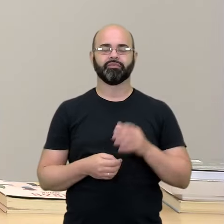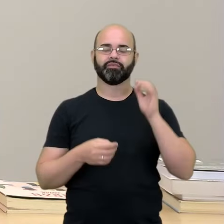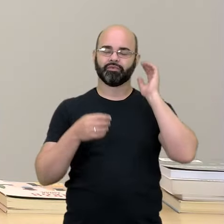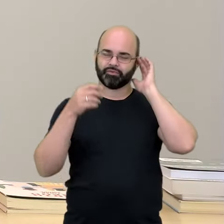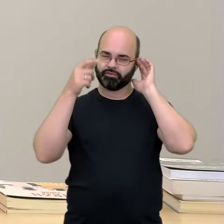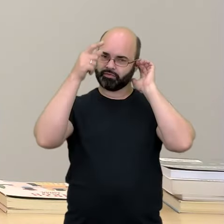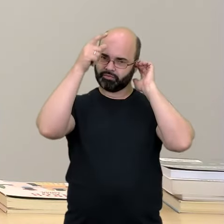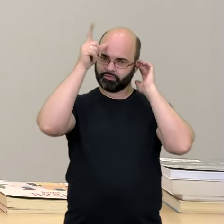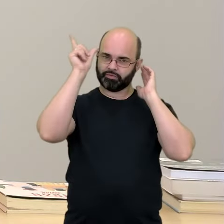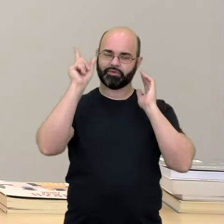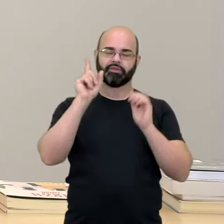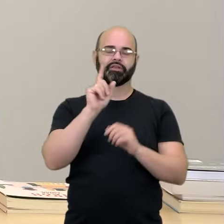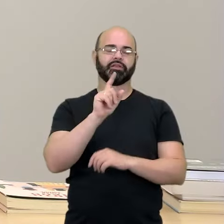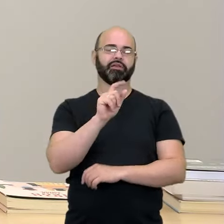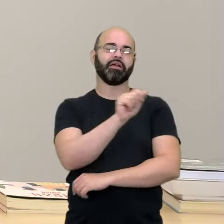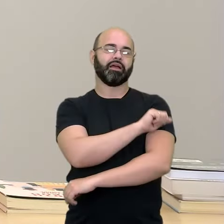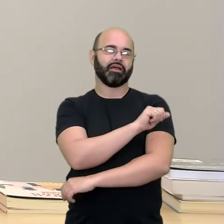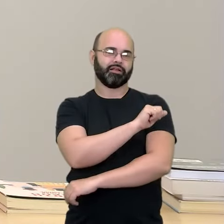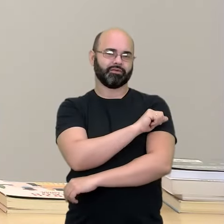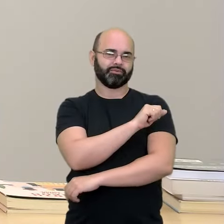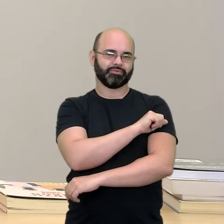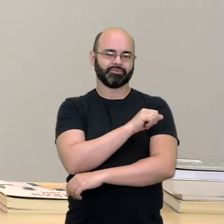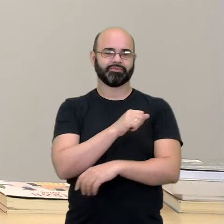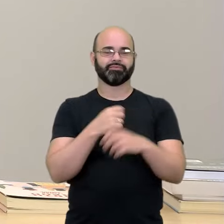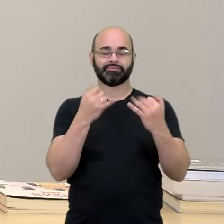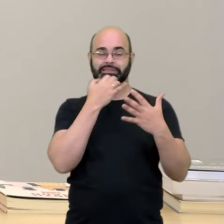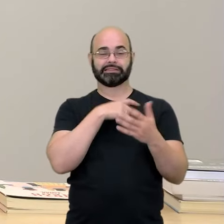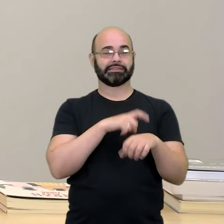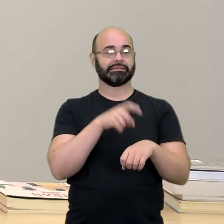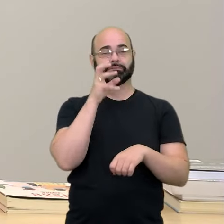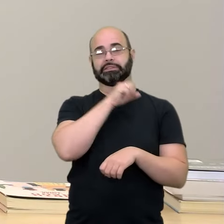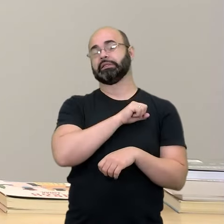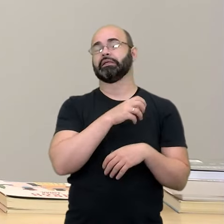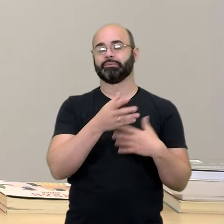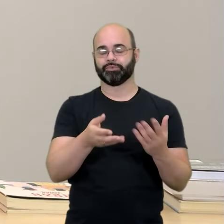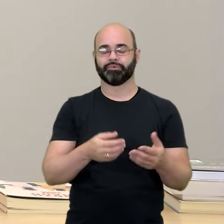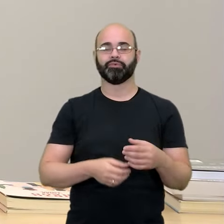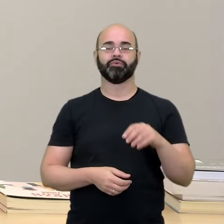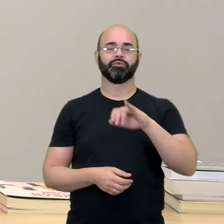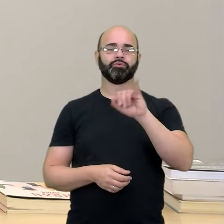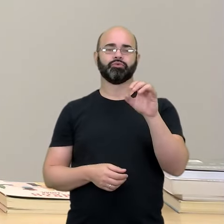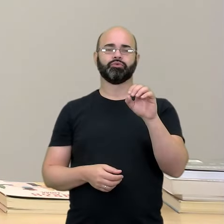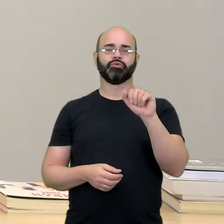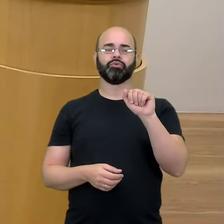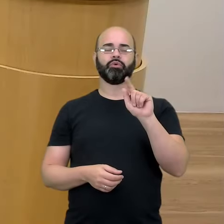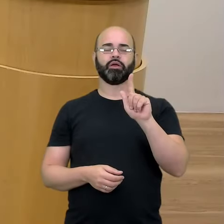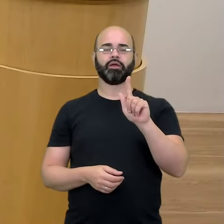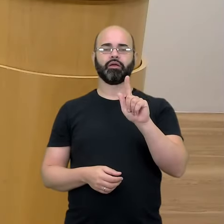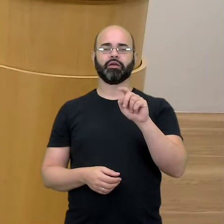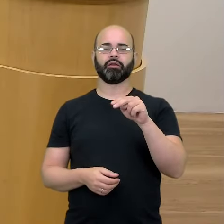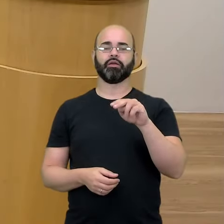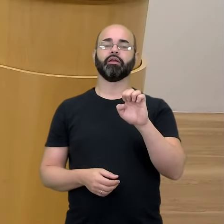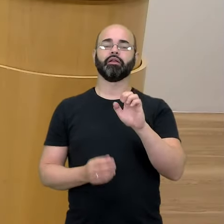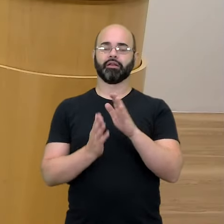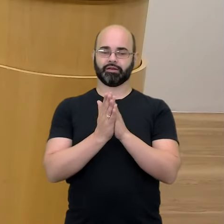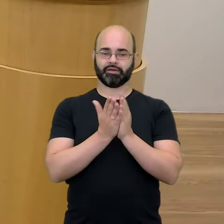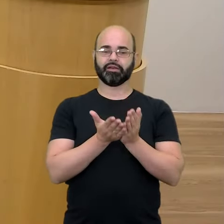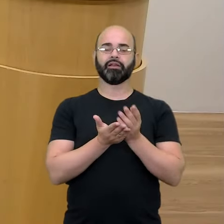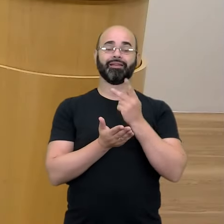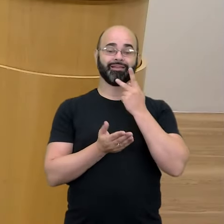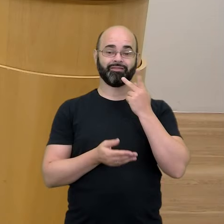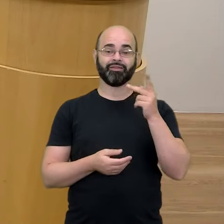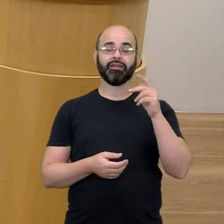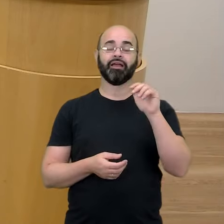conseguiu, né, pontuar, que a gente, quando viu, já tinha acabado a aula, que é o Joagne. E ele falou de um livro. Ele falou